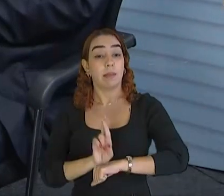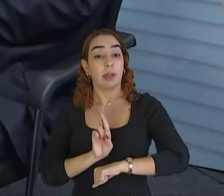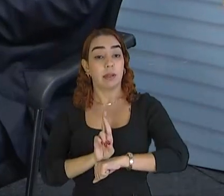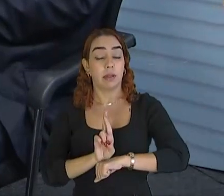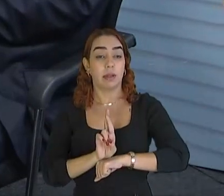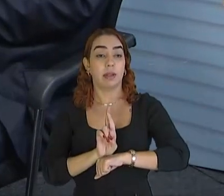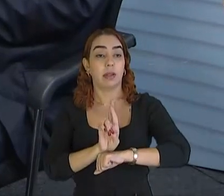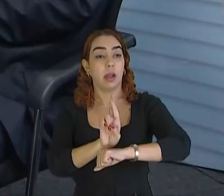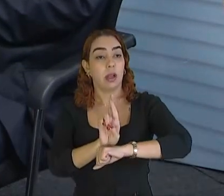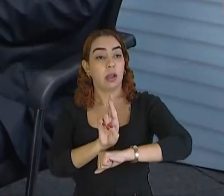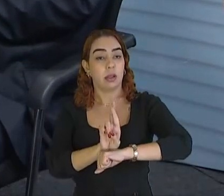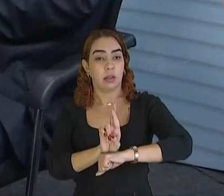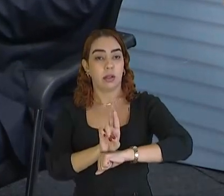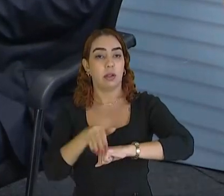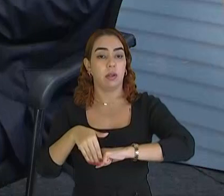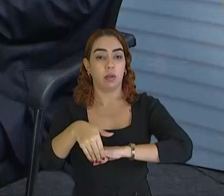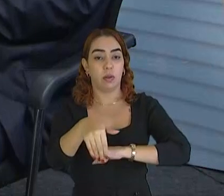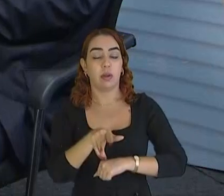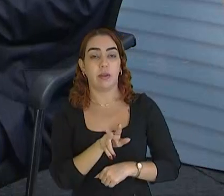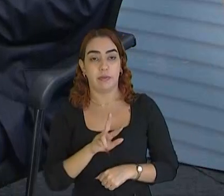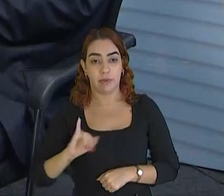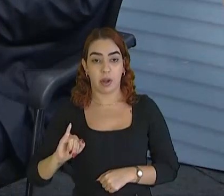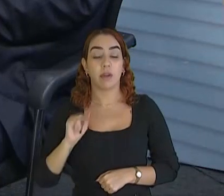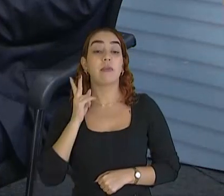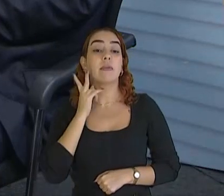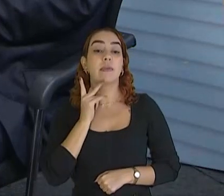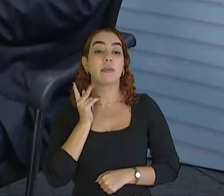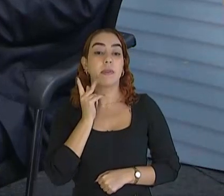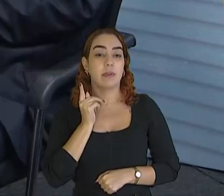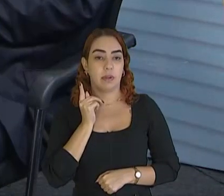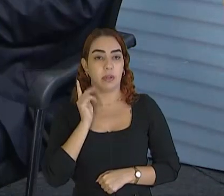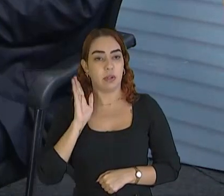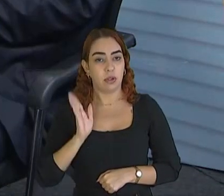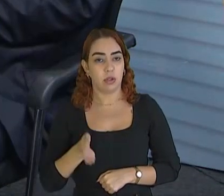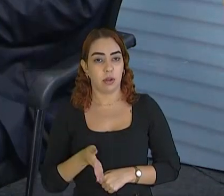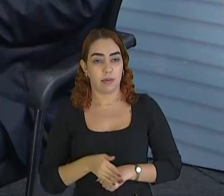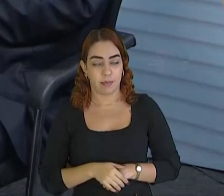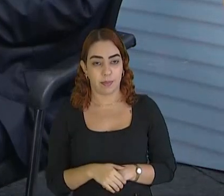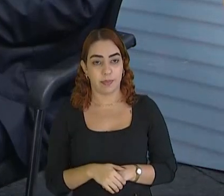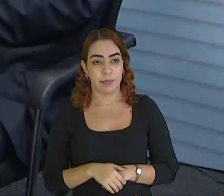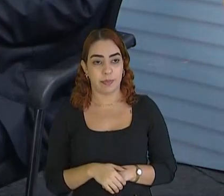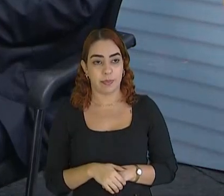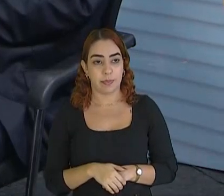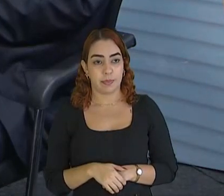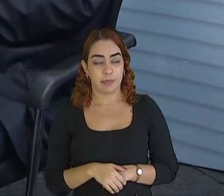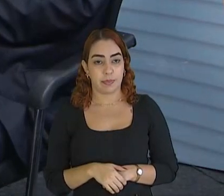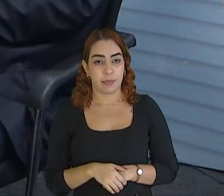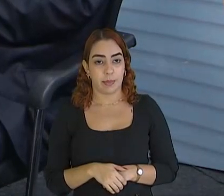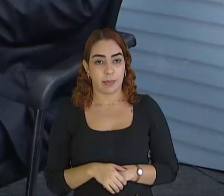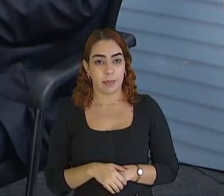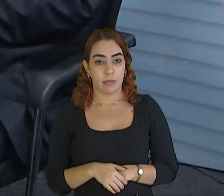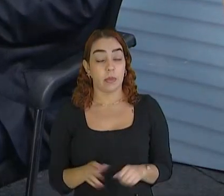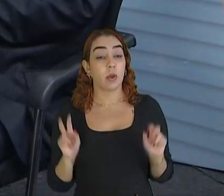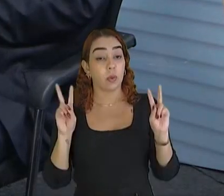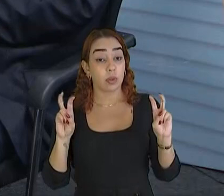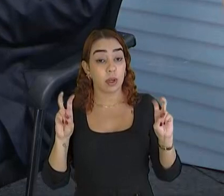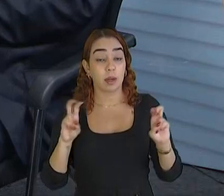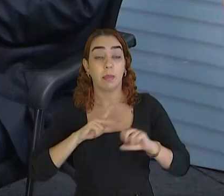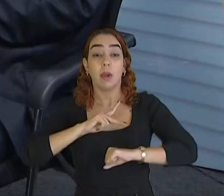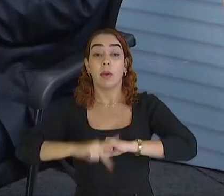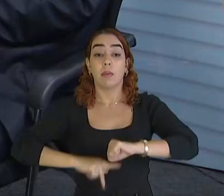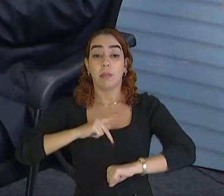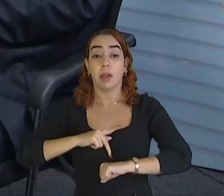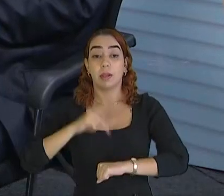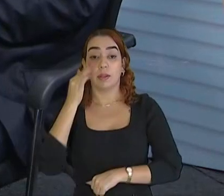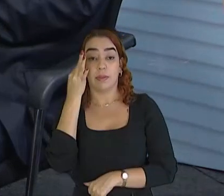visão nesse momento da disputa na eleição em Fortaleza. E o senhor ia colocar aí, vai colocar, quer dizer, a França, no